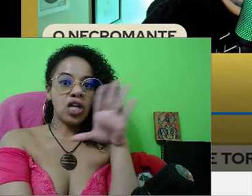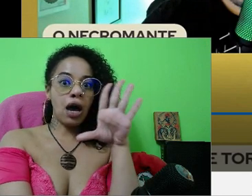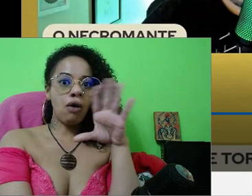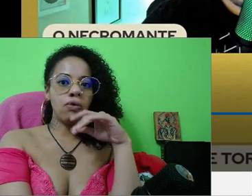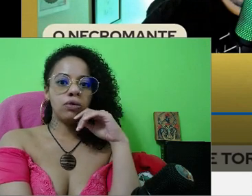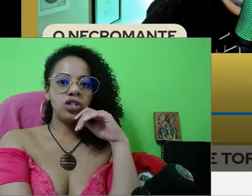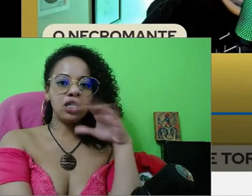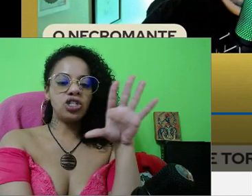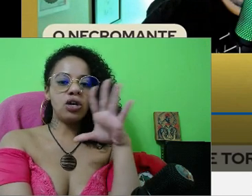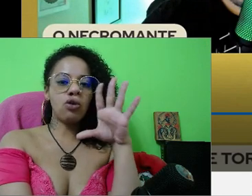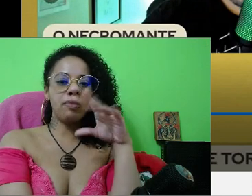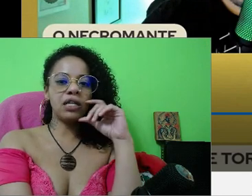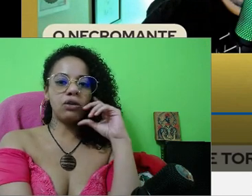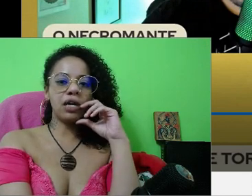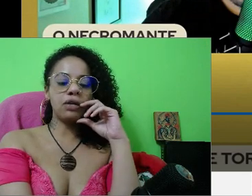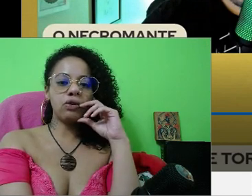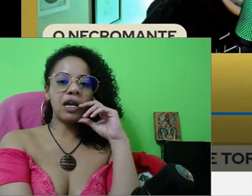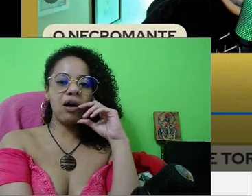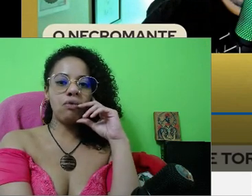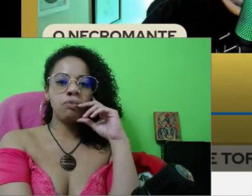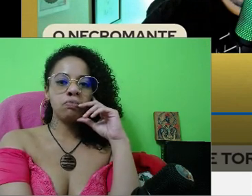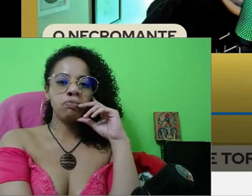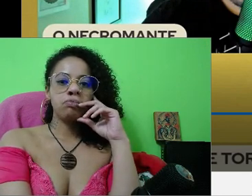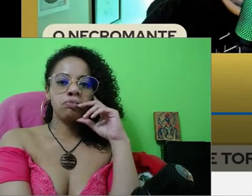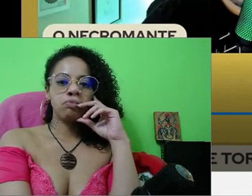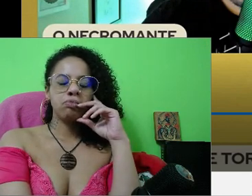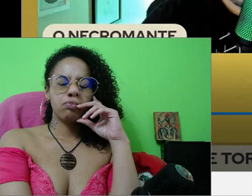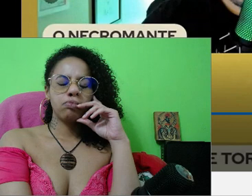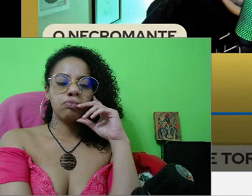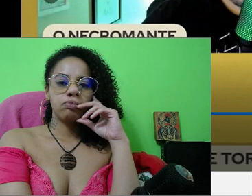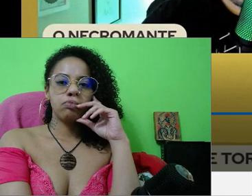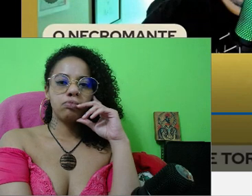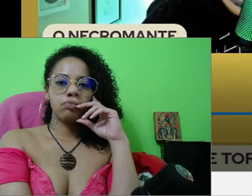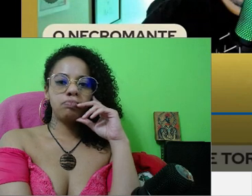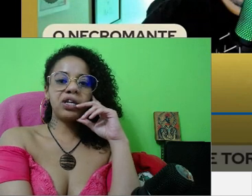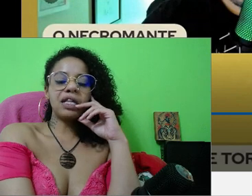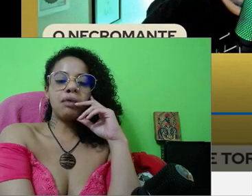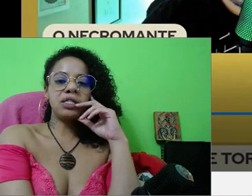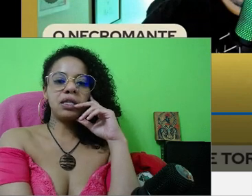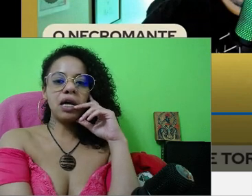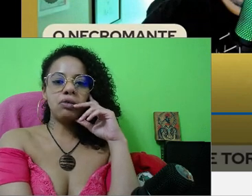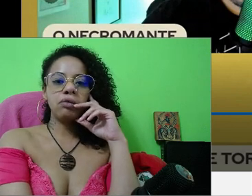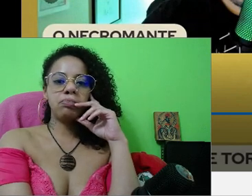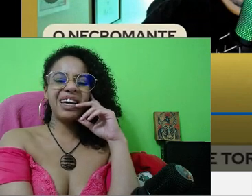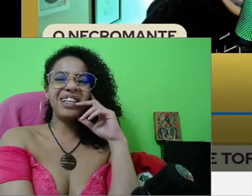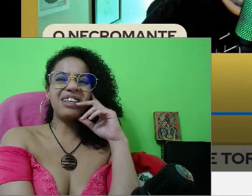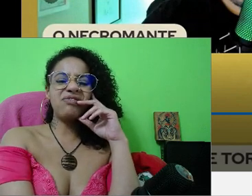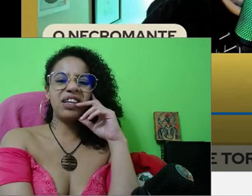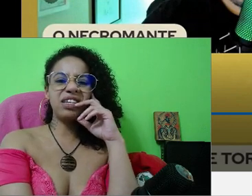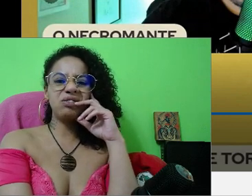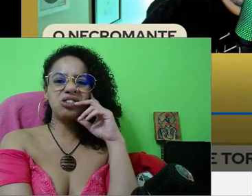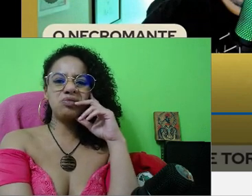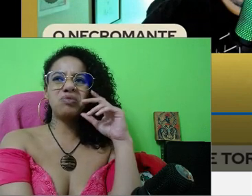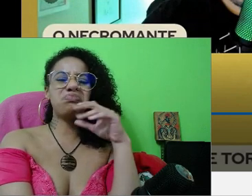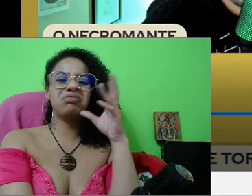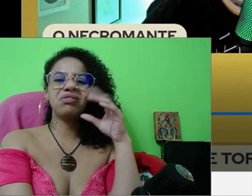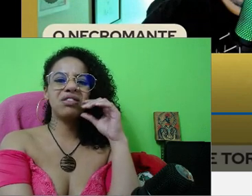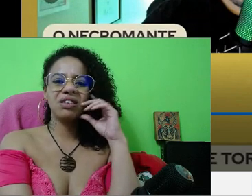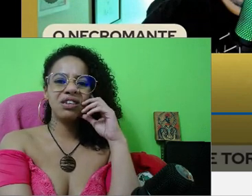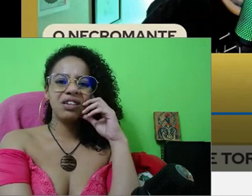tchau já deixei o comentário lá no seu canal Por que tá me irritando porque ainda tá